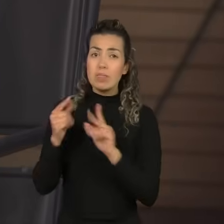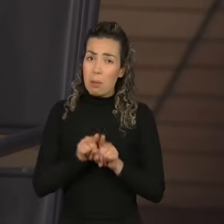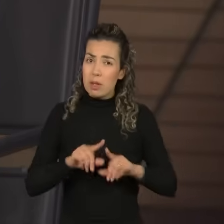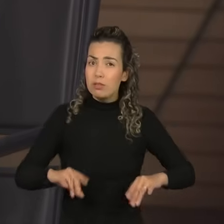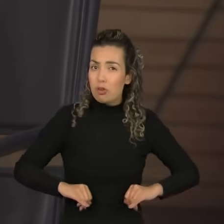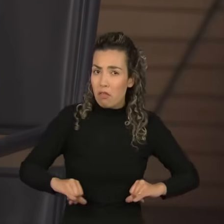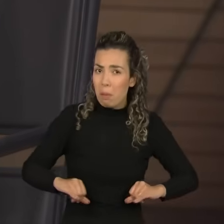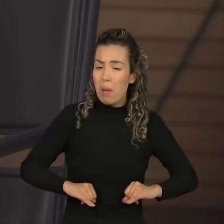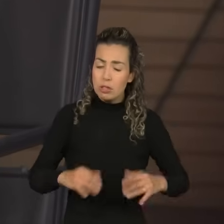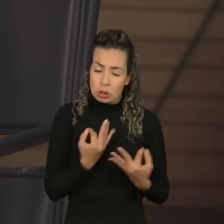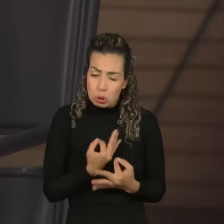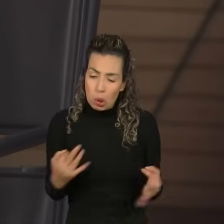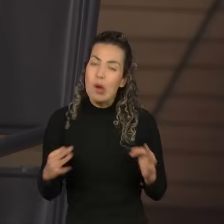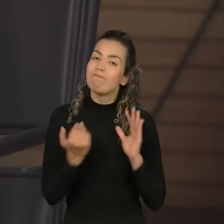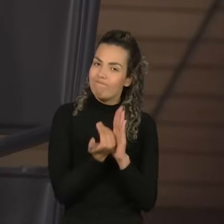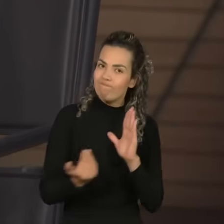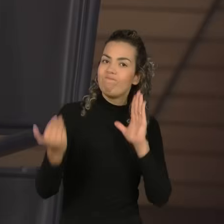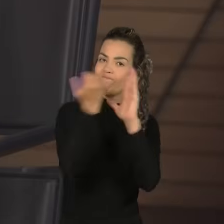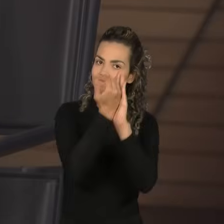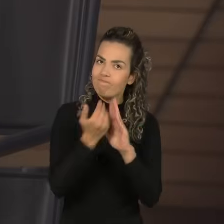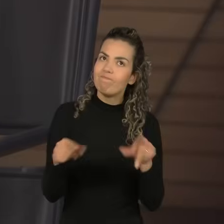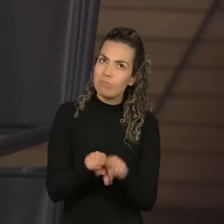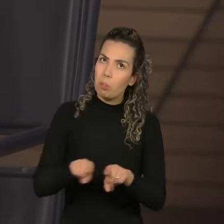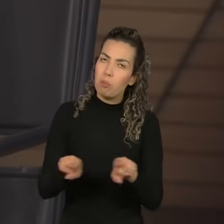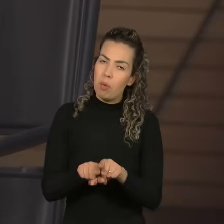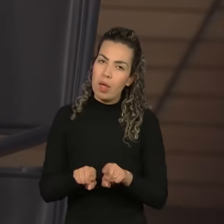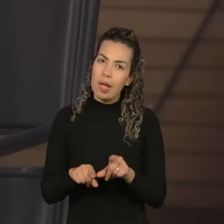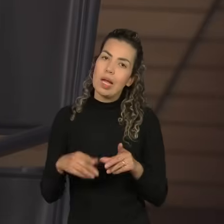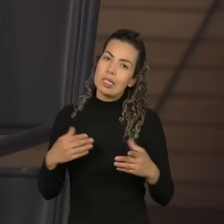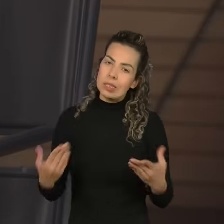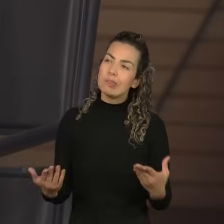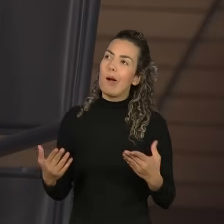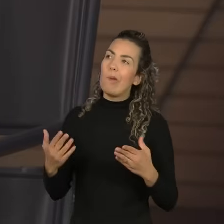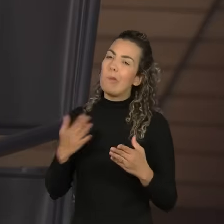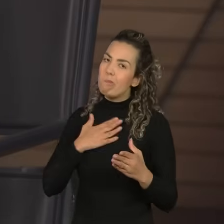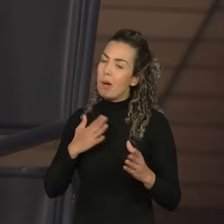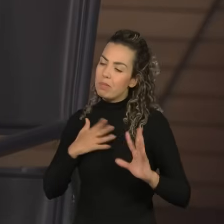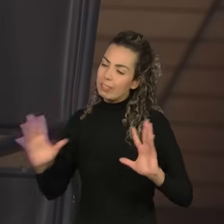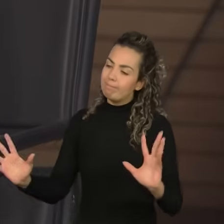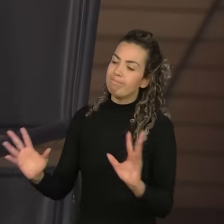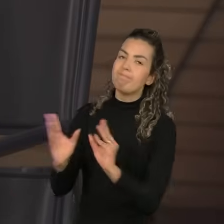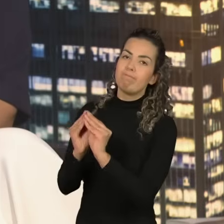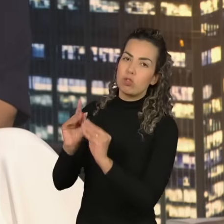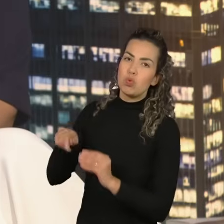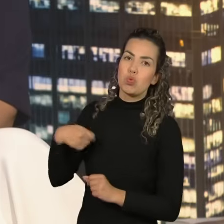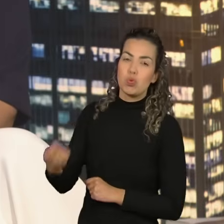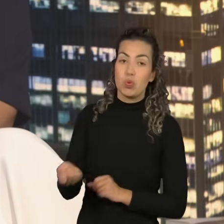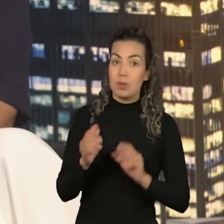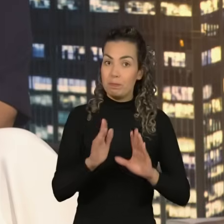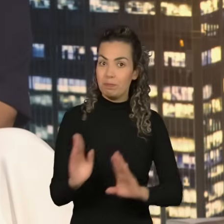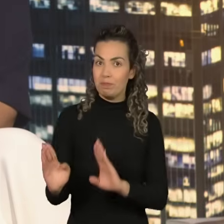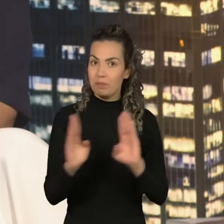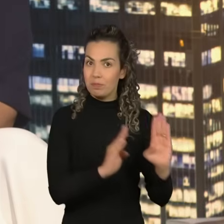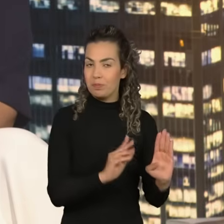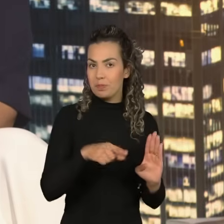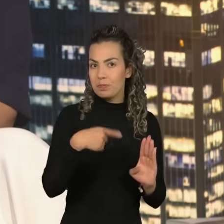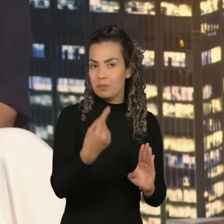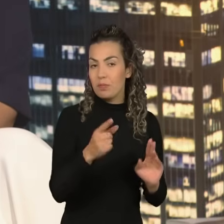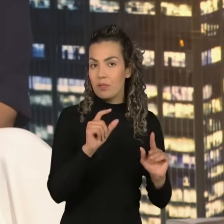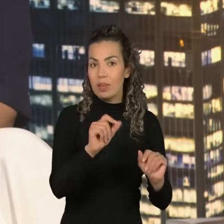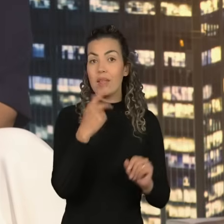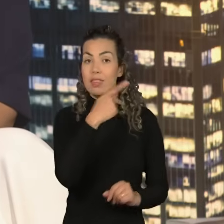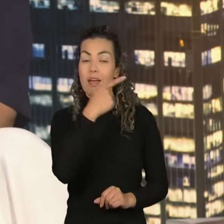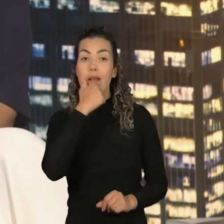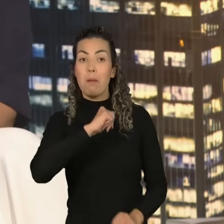que a leitura, para mim, o que define, né, esse artista é isso. Bom, depois do intervalo, uma conversa que eu tive com a